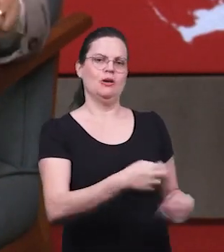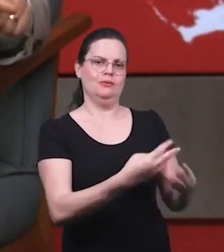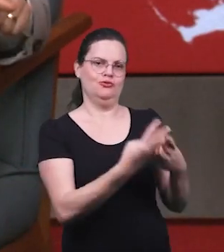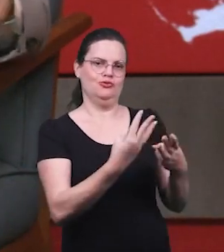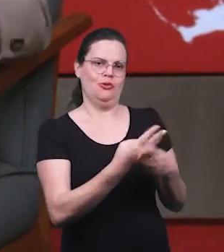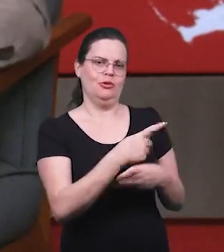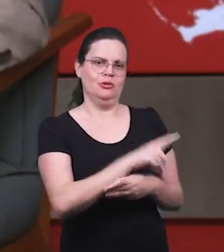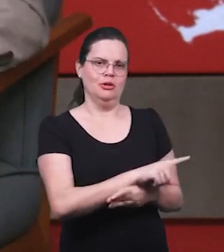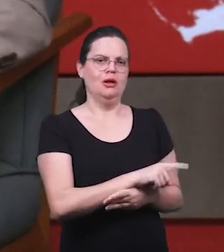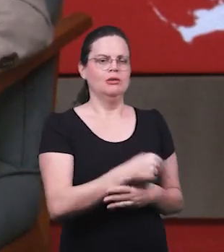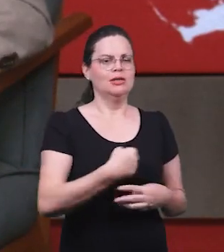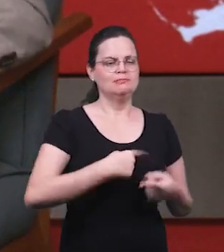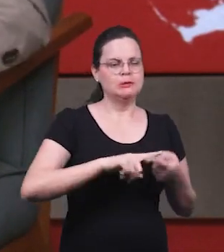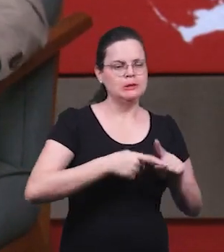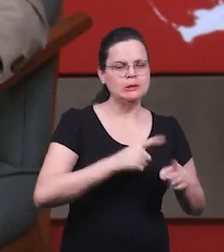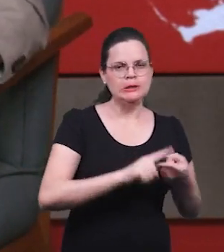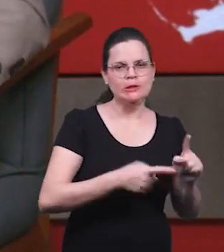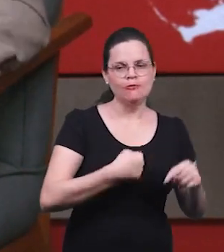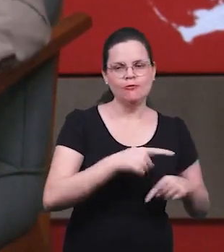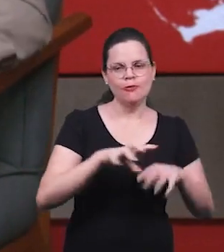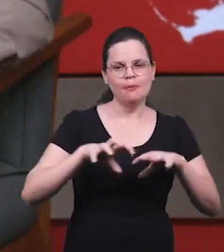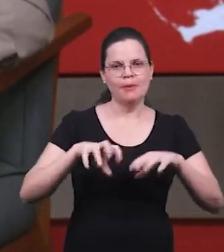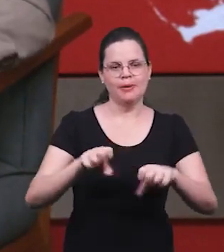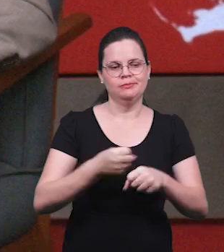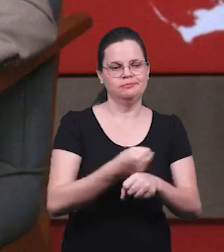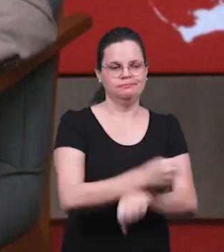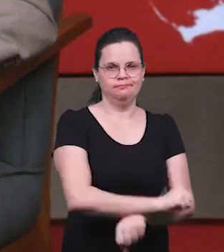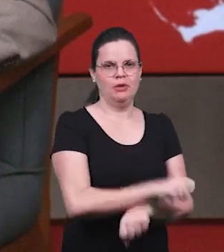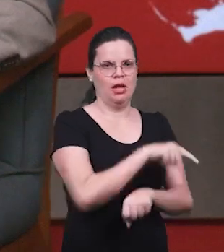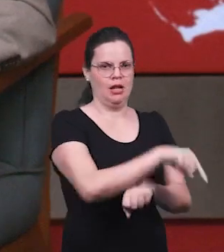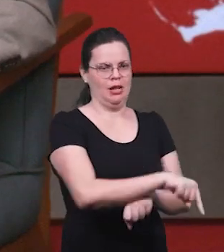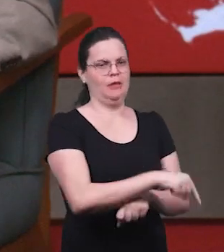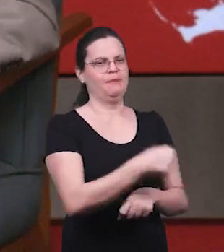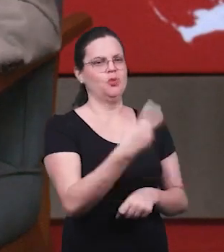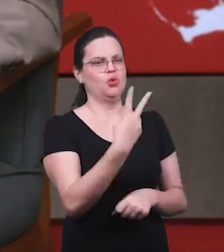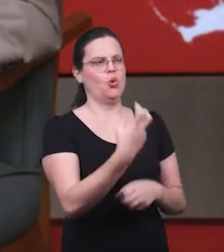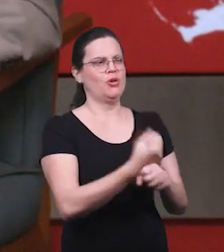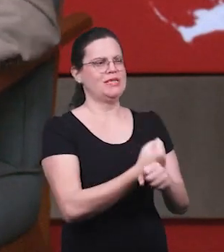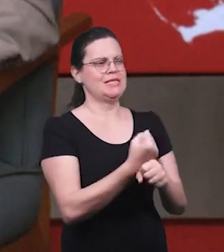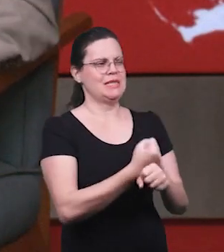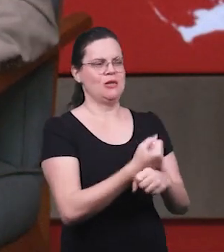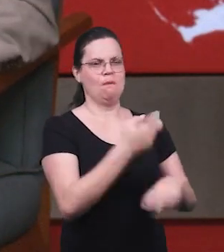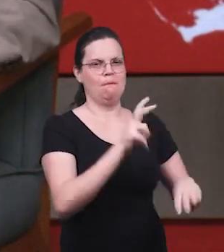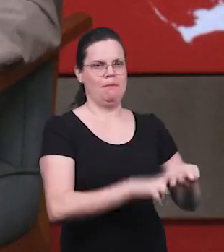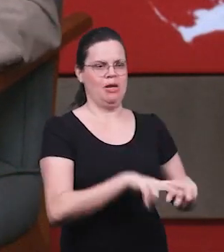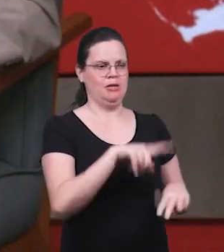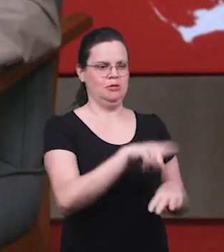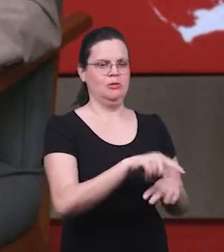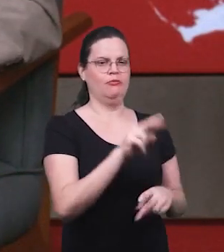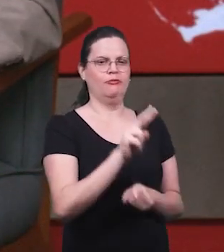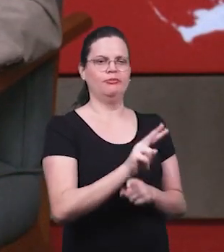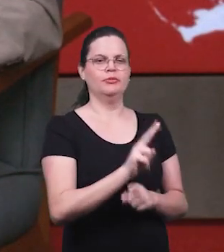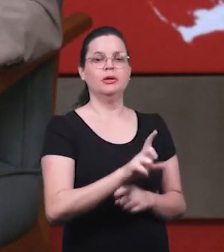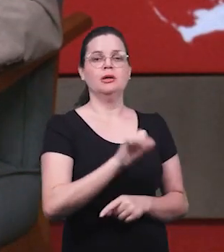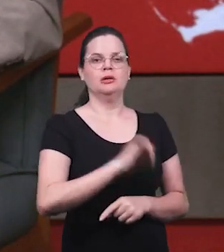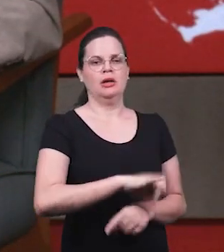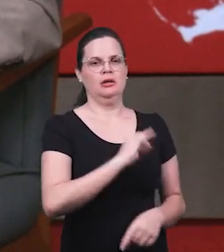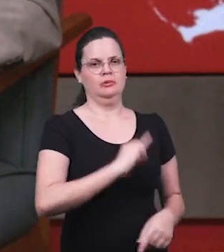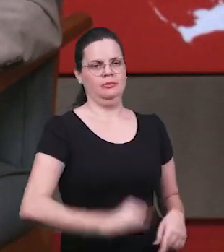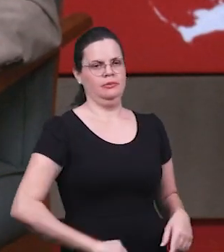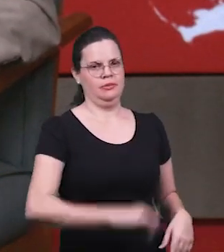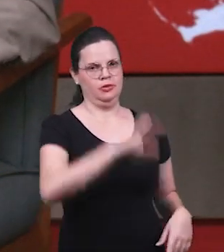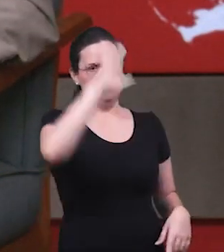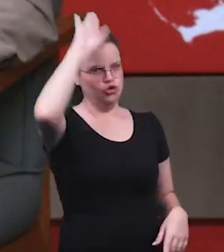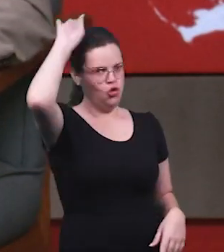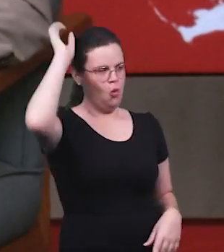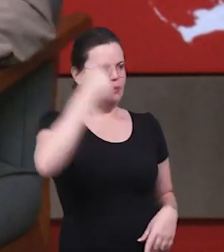debaixo da custódia do Império Romano. E ficou durante pouco mais de 2 anos preso ali em